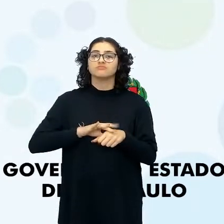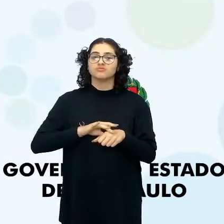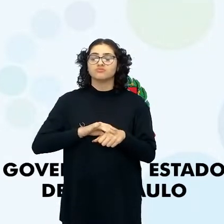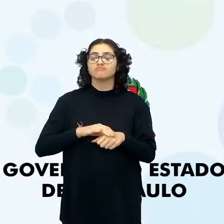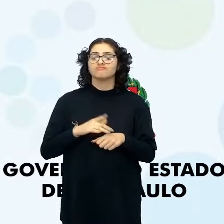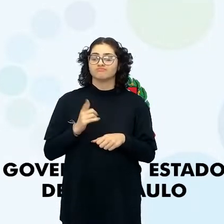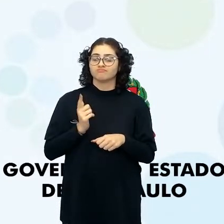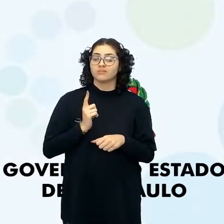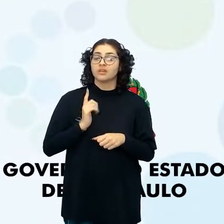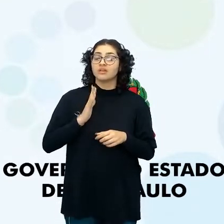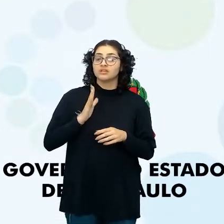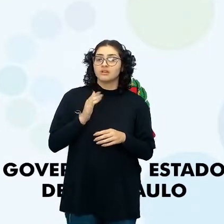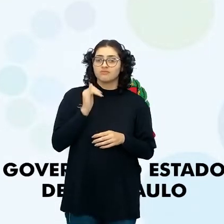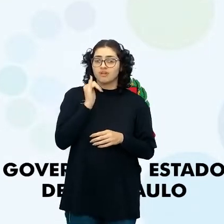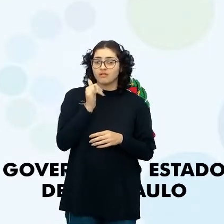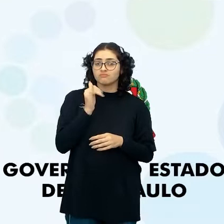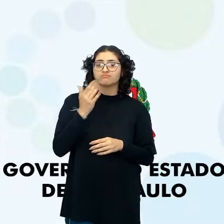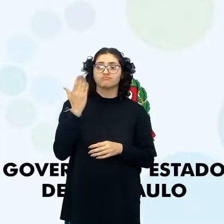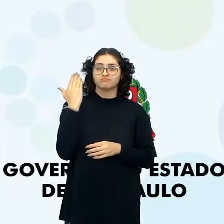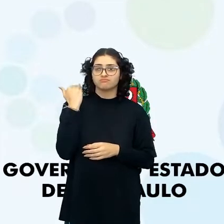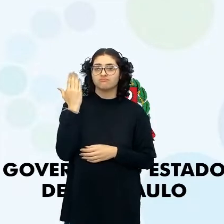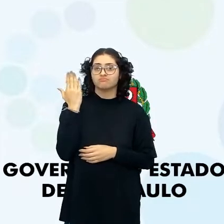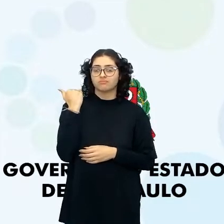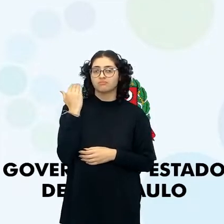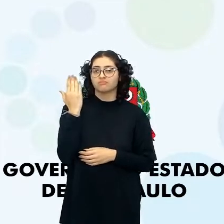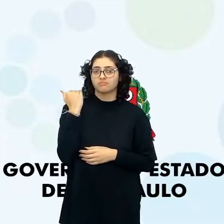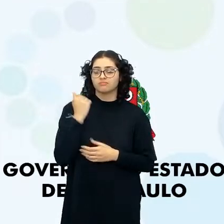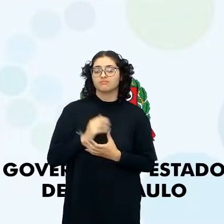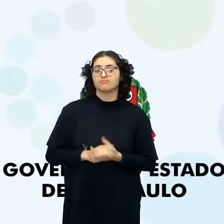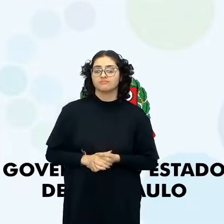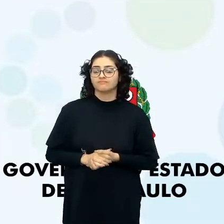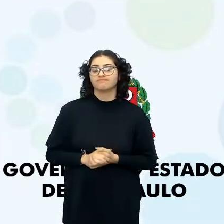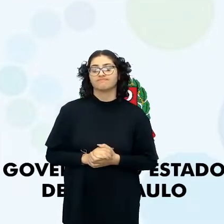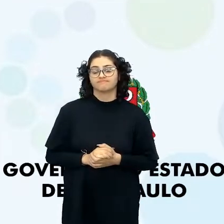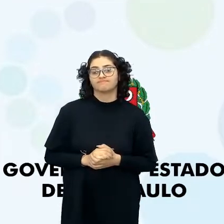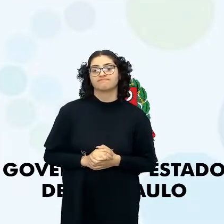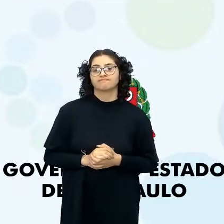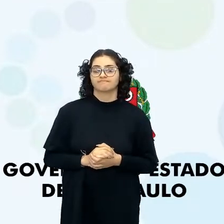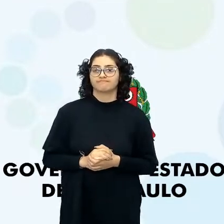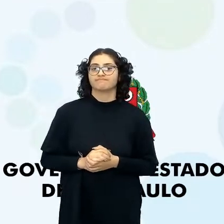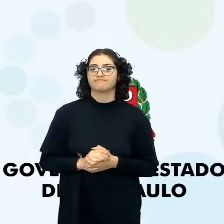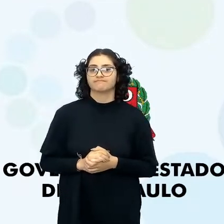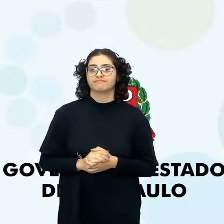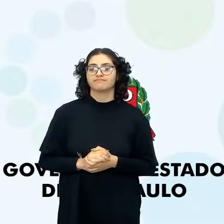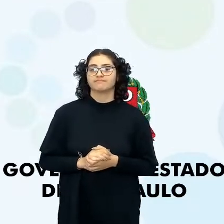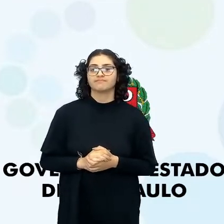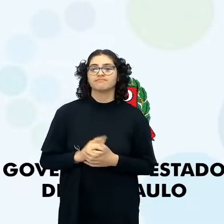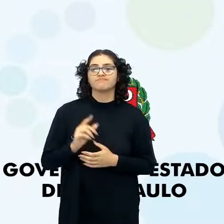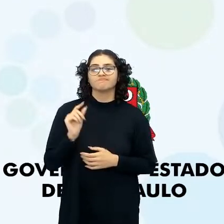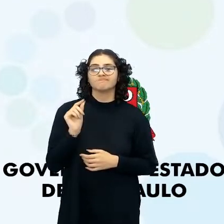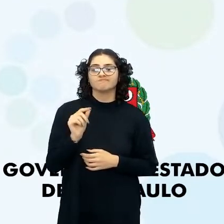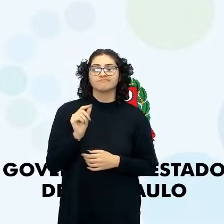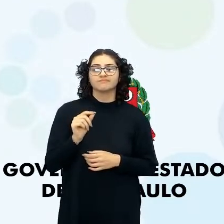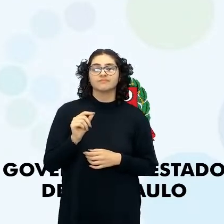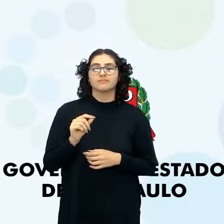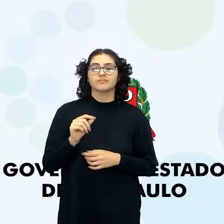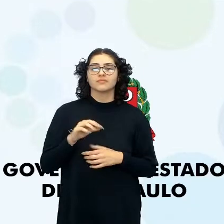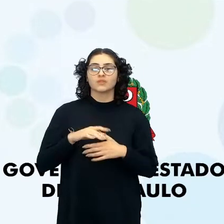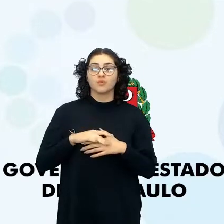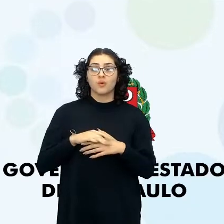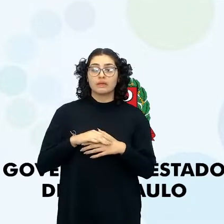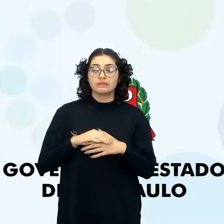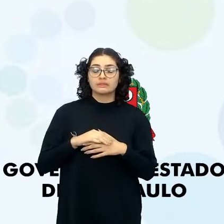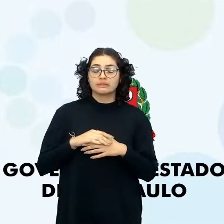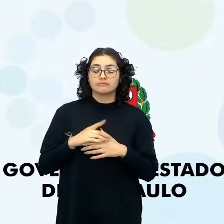vem comentando aí com vocês, né, que a gente inclusive já falou nas nossas últimas aulas, a respeito das doenças